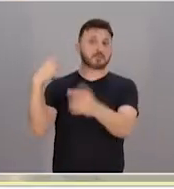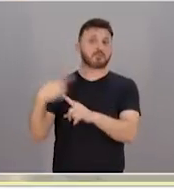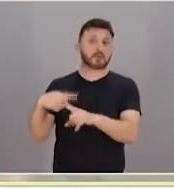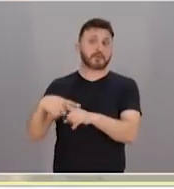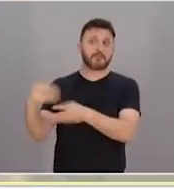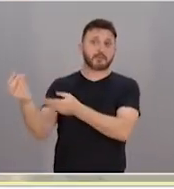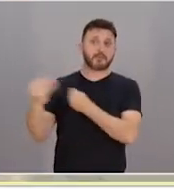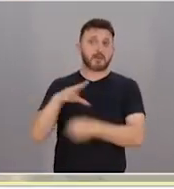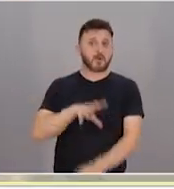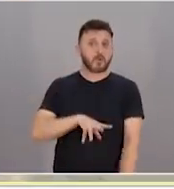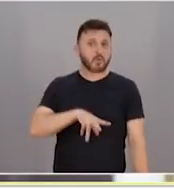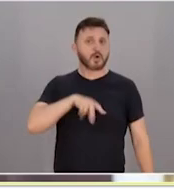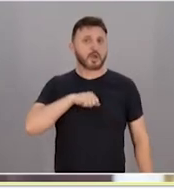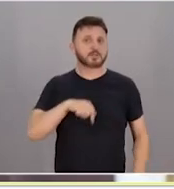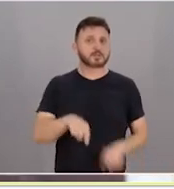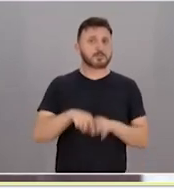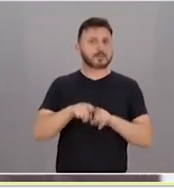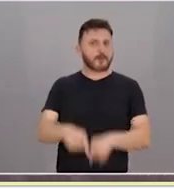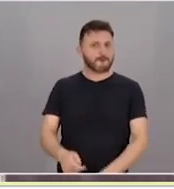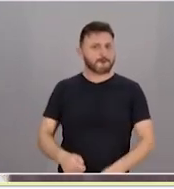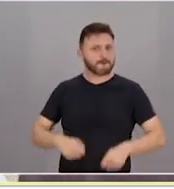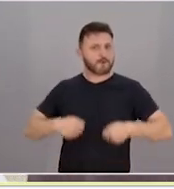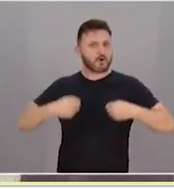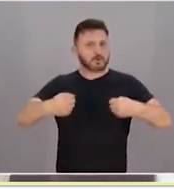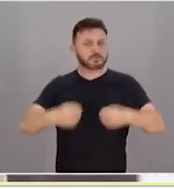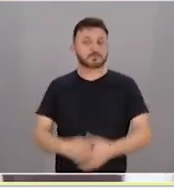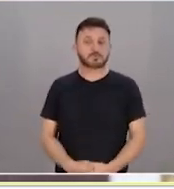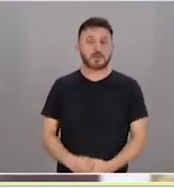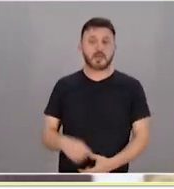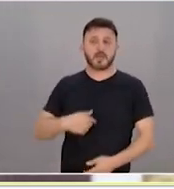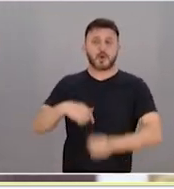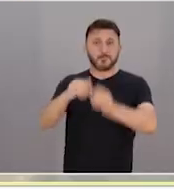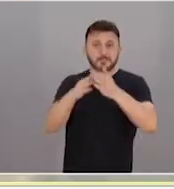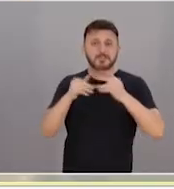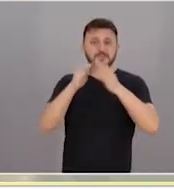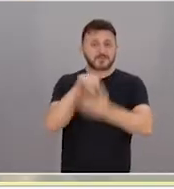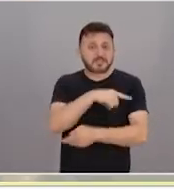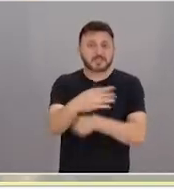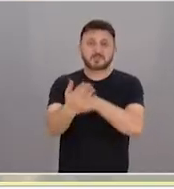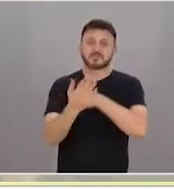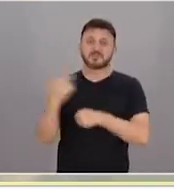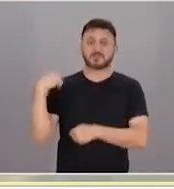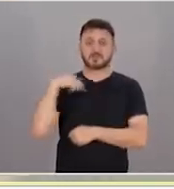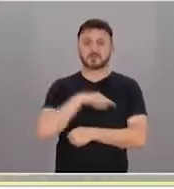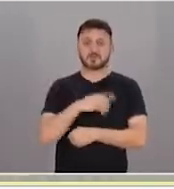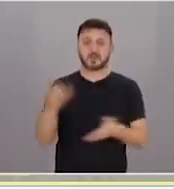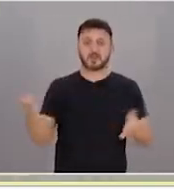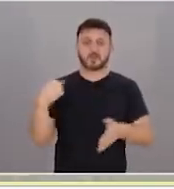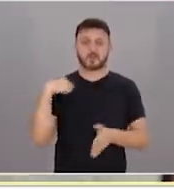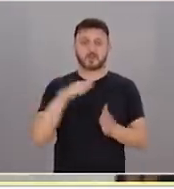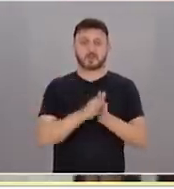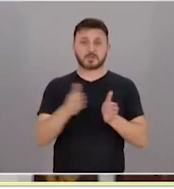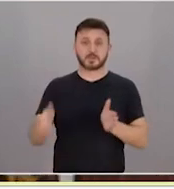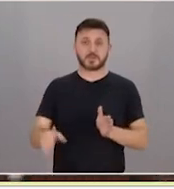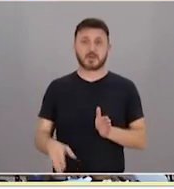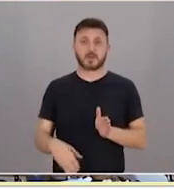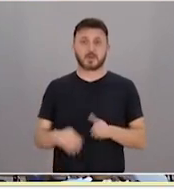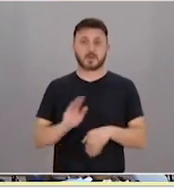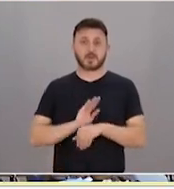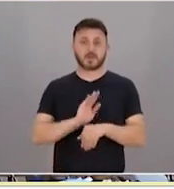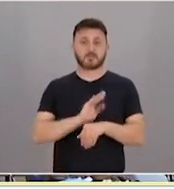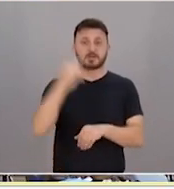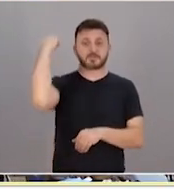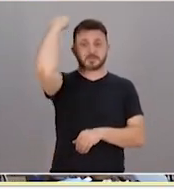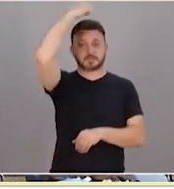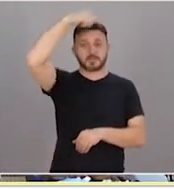Eu fico pedindo, eu fico implorando. Agora nós estamos na campanha das Santas Chagas